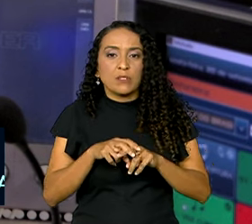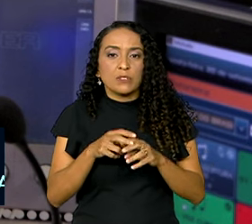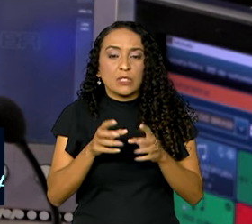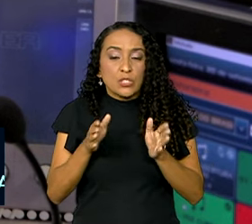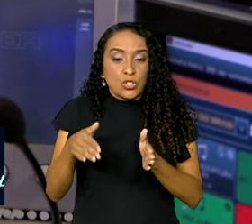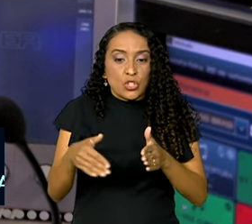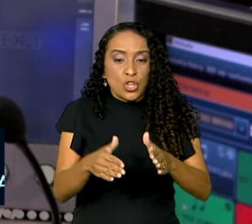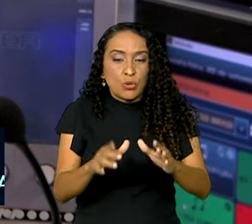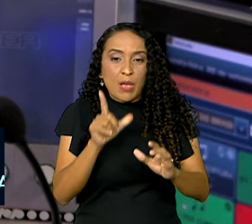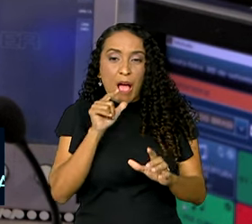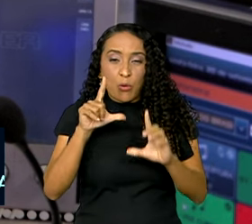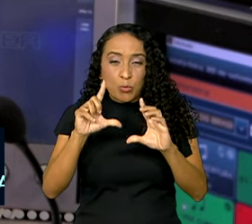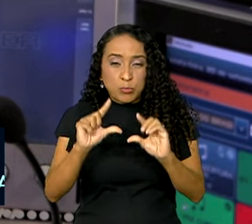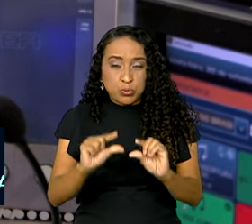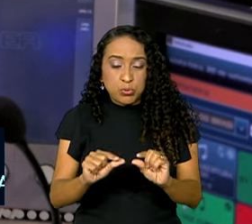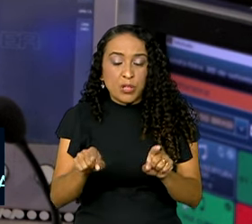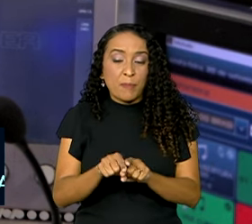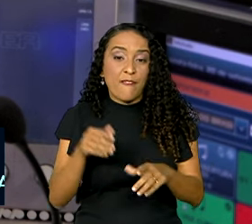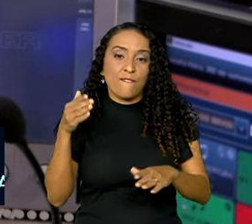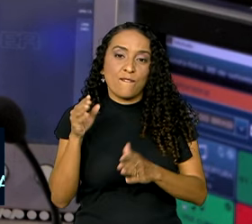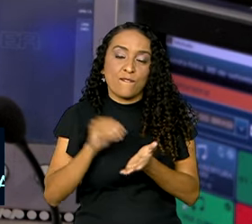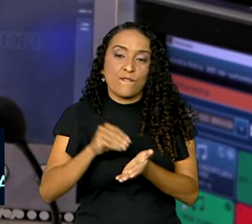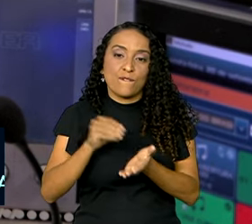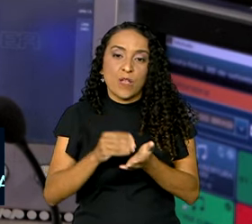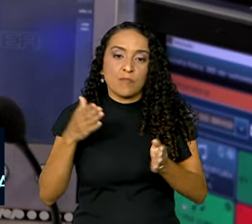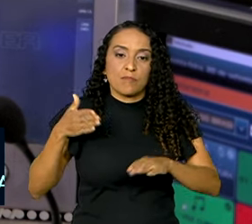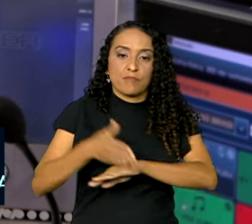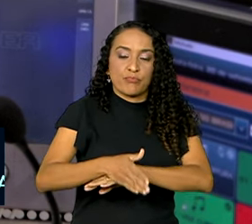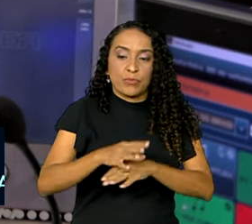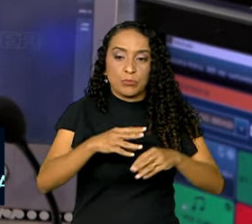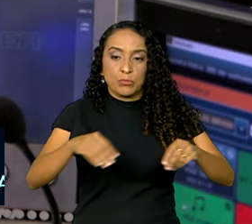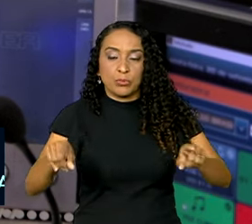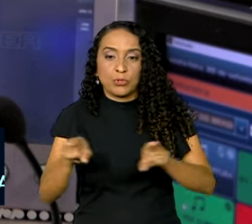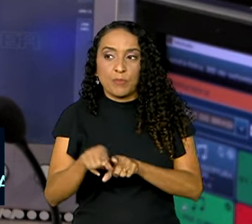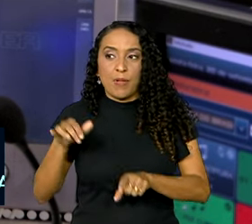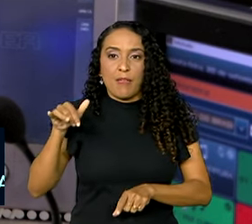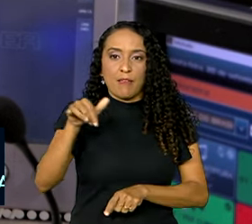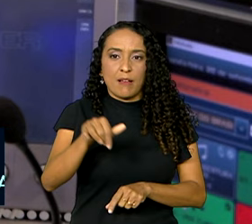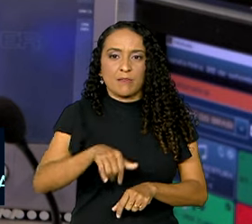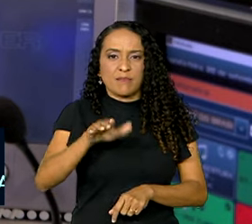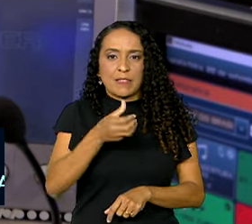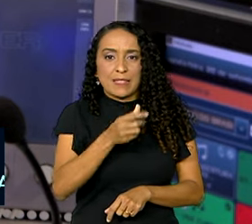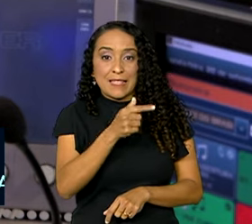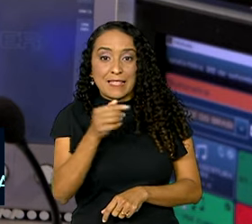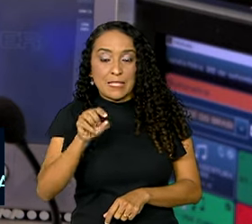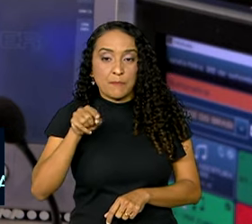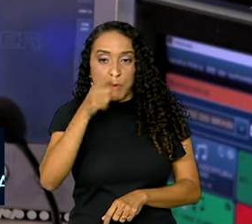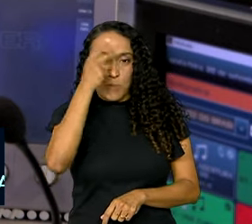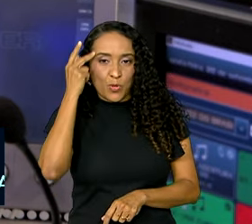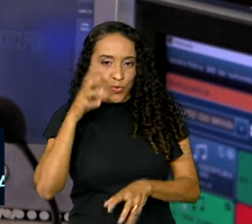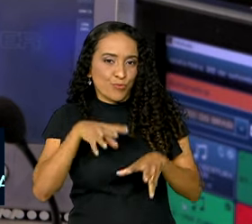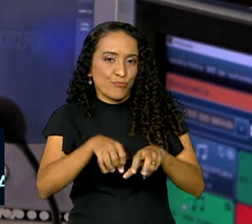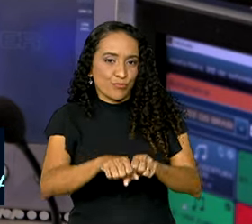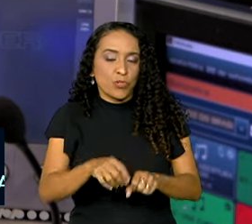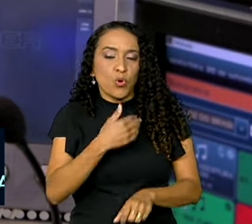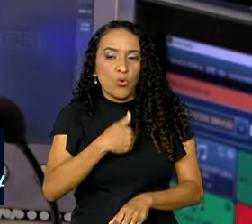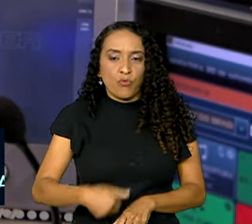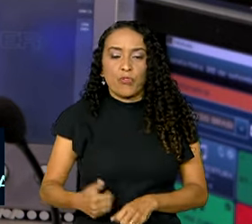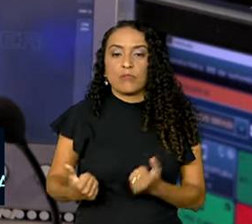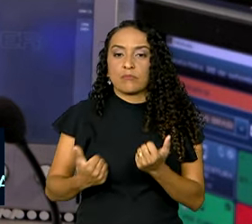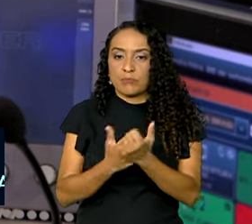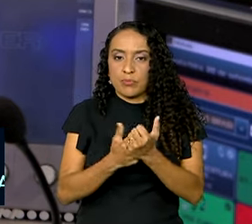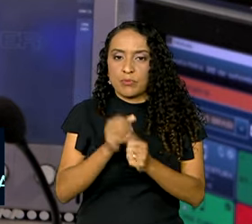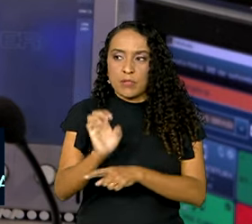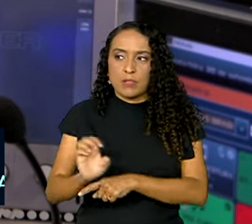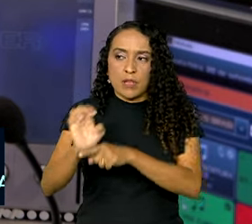nível dos rios e da falta de acesso por terra ou ar, atingindo mais de 700 mil pessoas. E o governo tem prestado apoio a